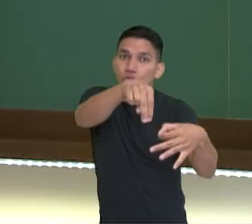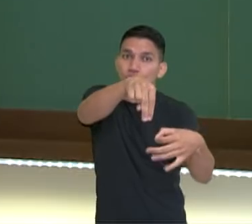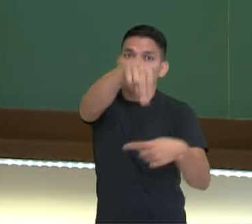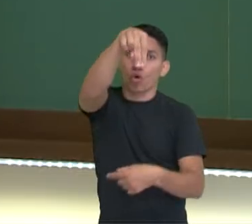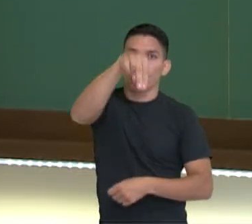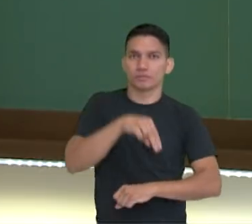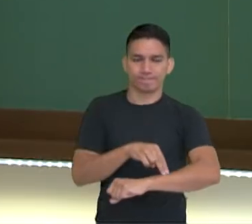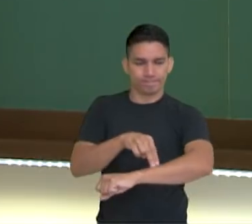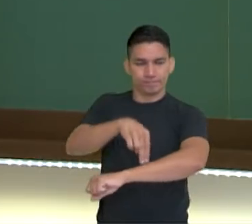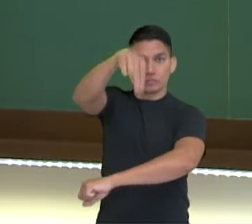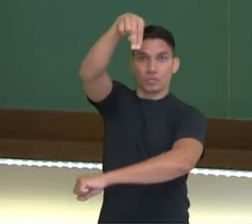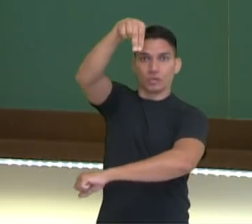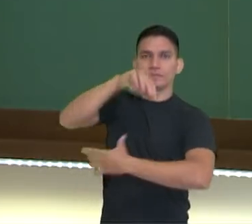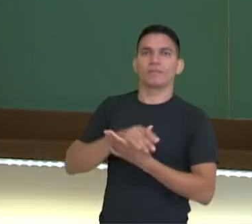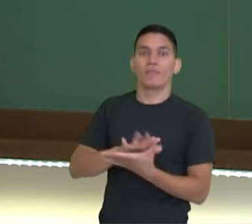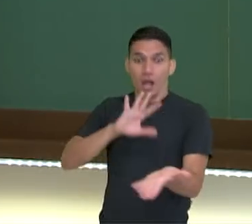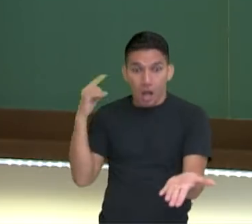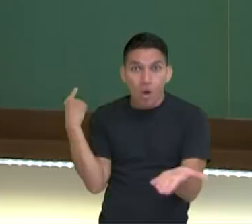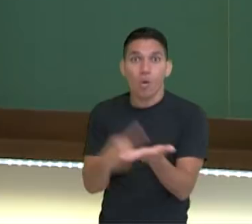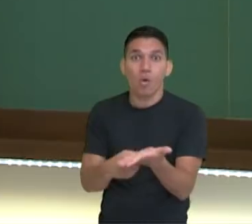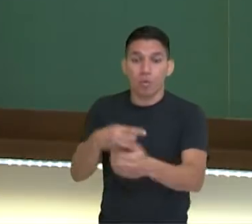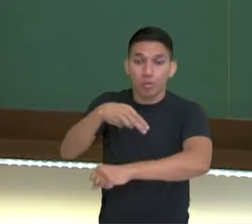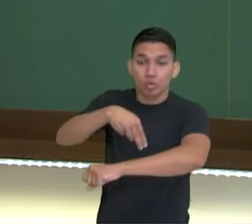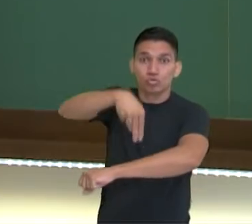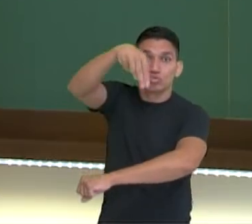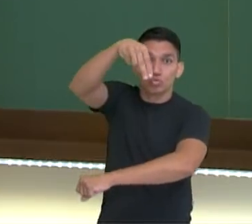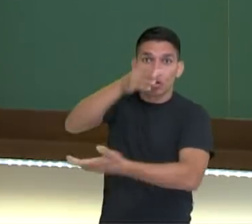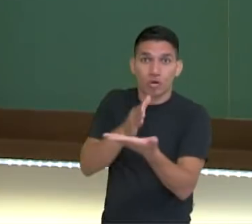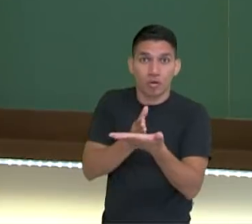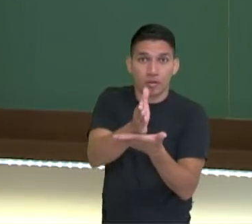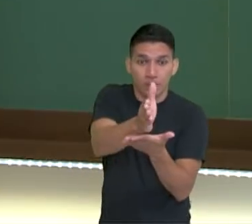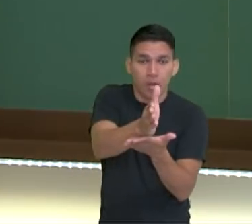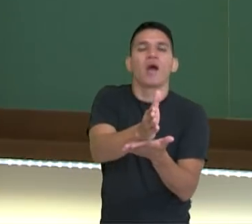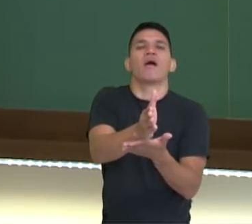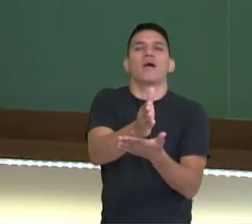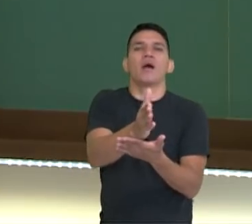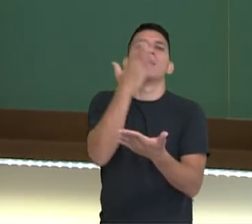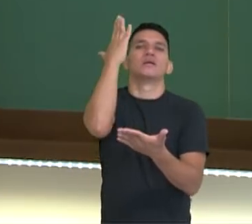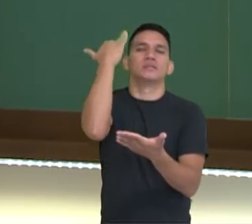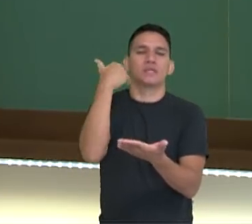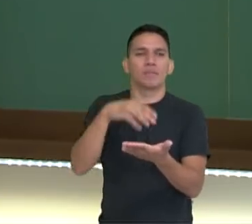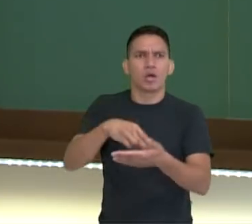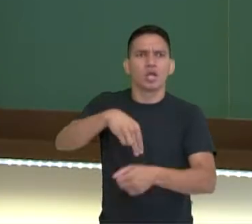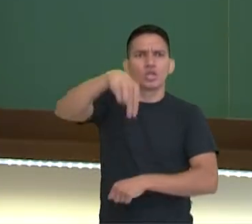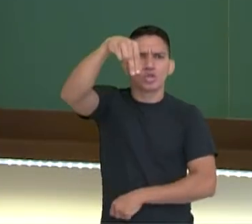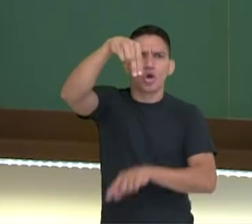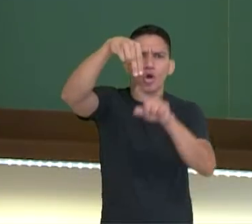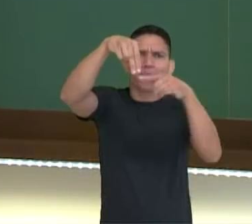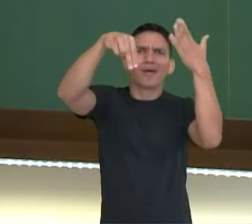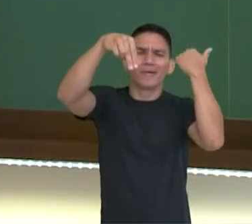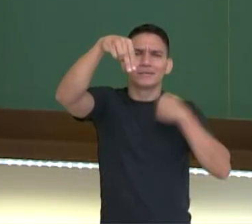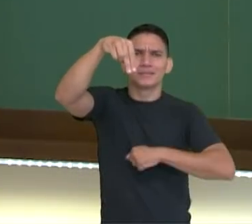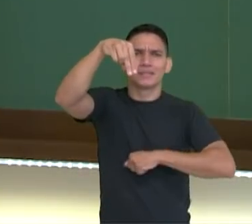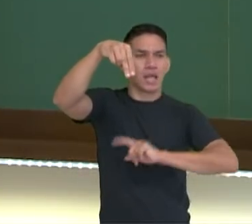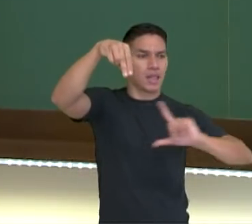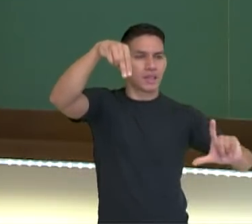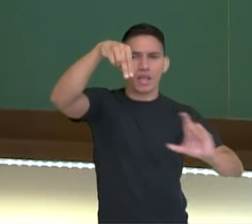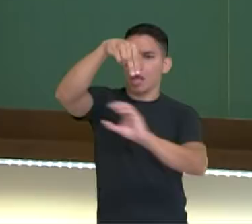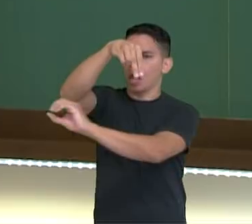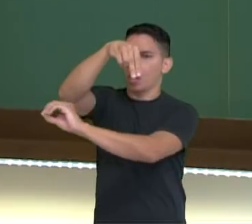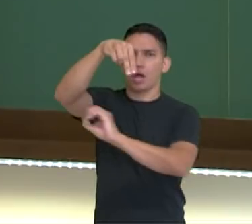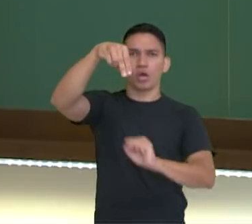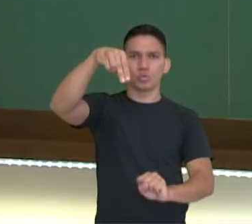E a partir do estabelecimento dessa direção norte, a gente estabelece os outros 4 pontos de